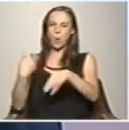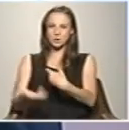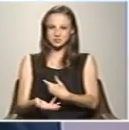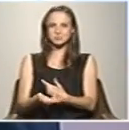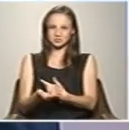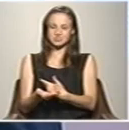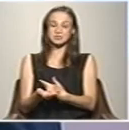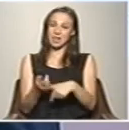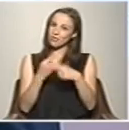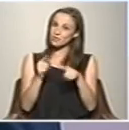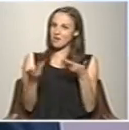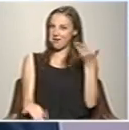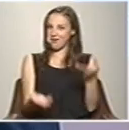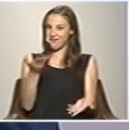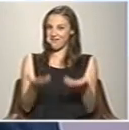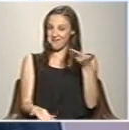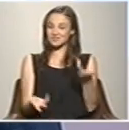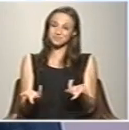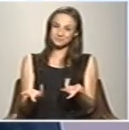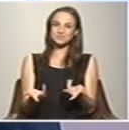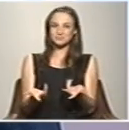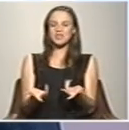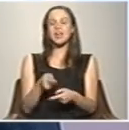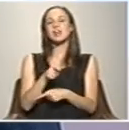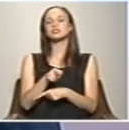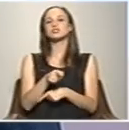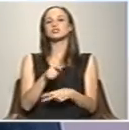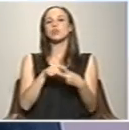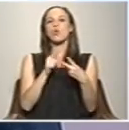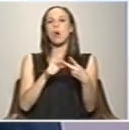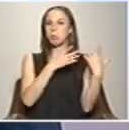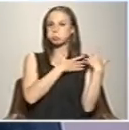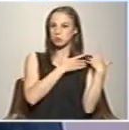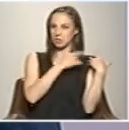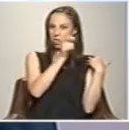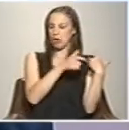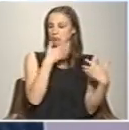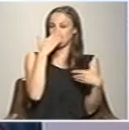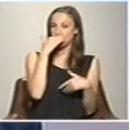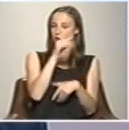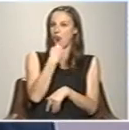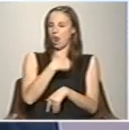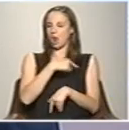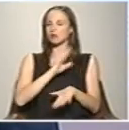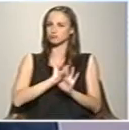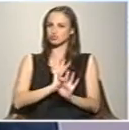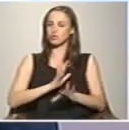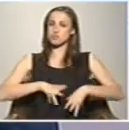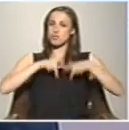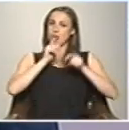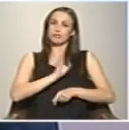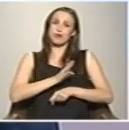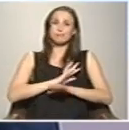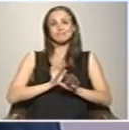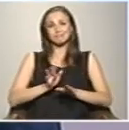Portanto, são duas competências diferentes que as pessoas mais velhas já desenvolveram e que podem,